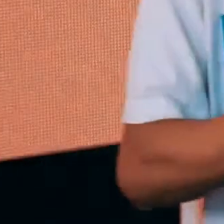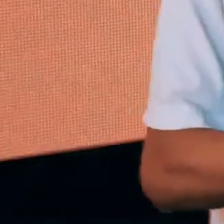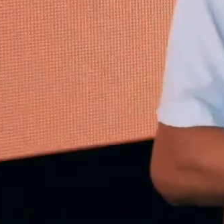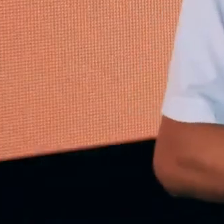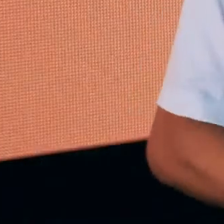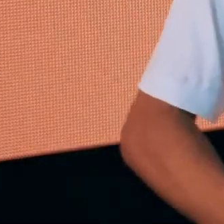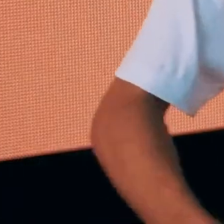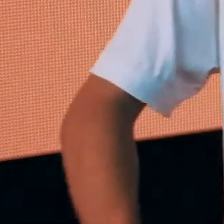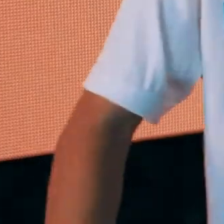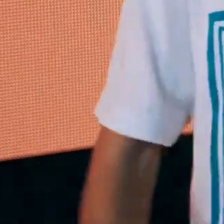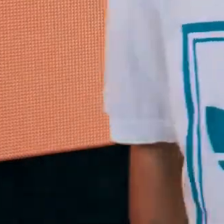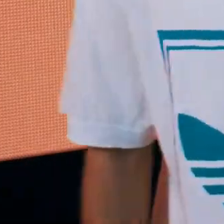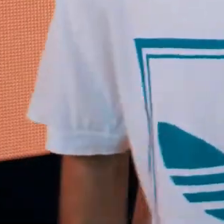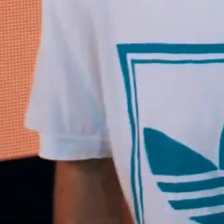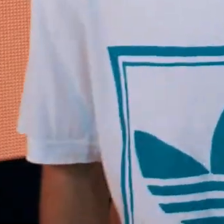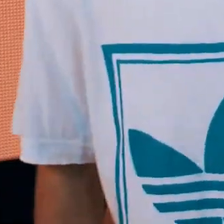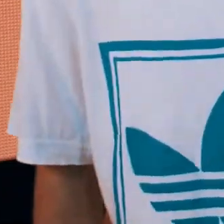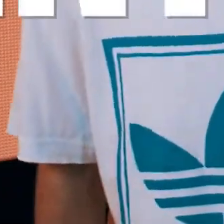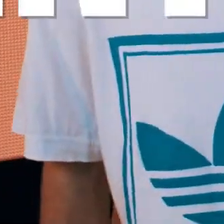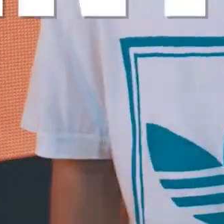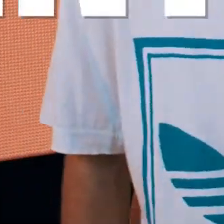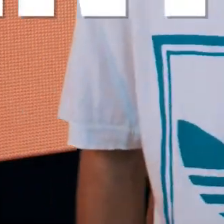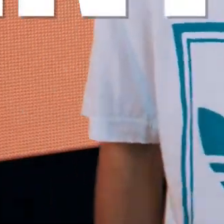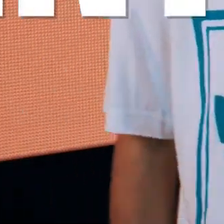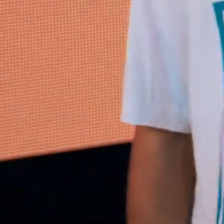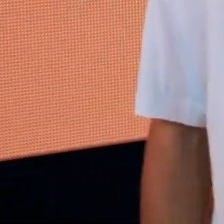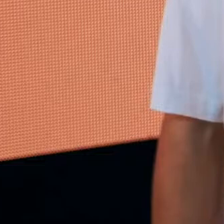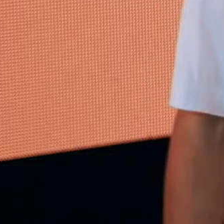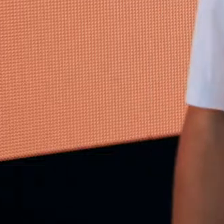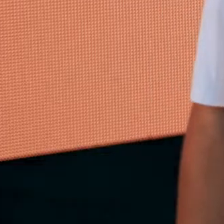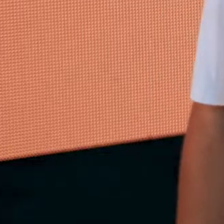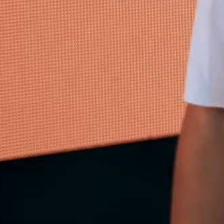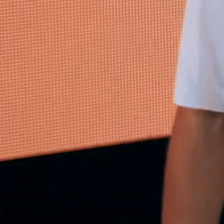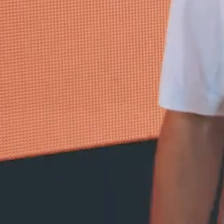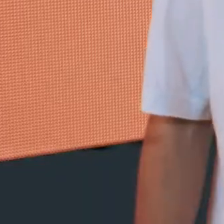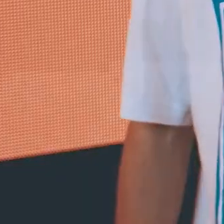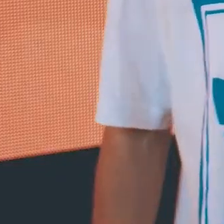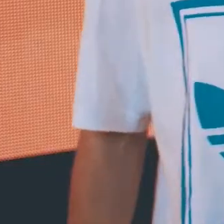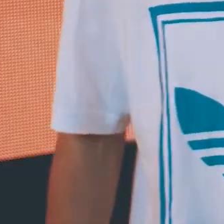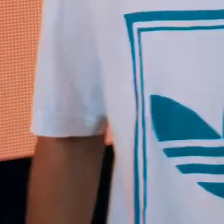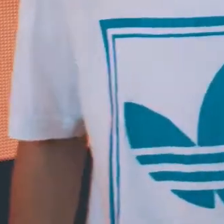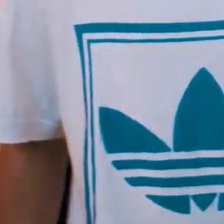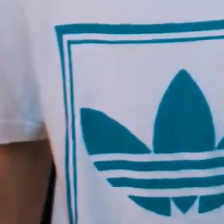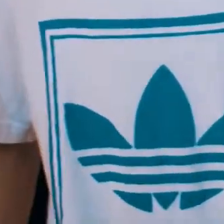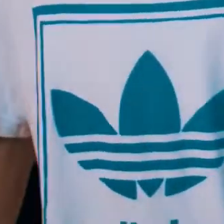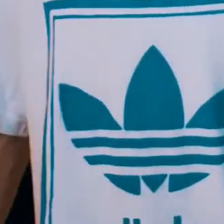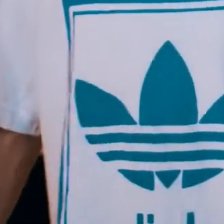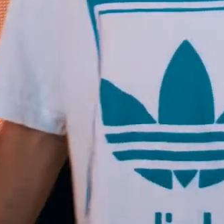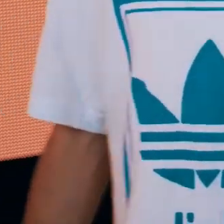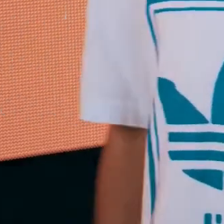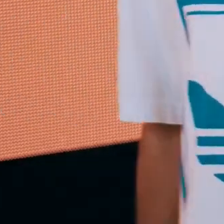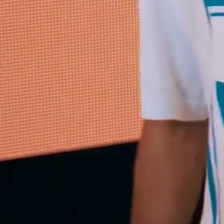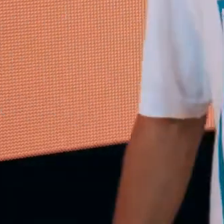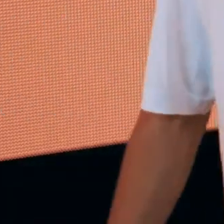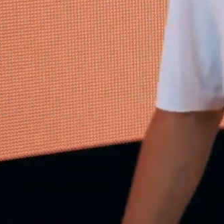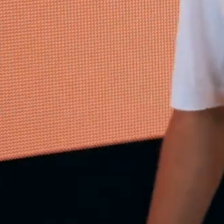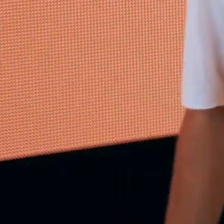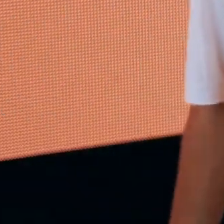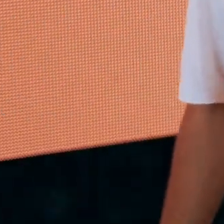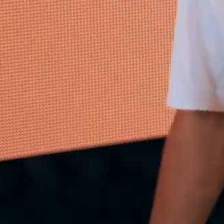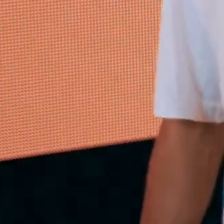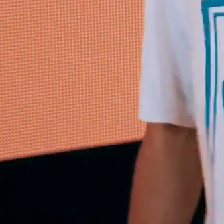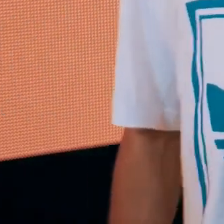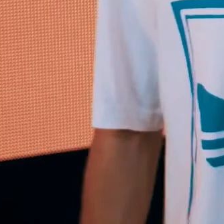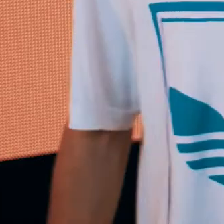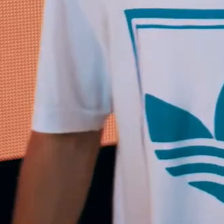Fala galera, tudo bem? Aqui quem fala é o Samuel, faço parte do Interligados. E eu sou a Anne, faço parte dos Interligados também. E hoje nós estamos aqui para apresentar